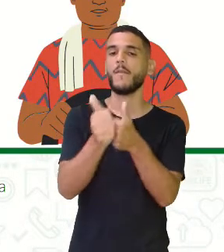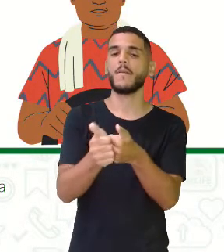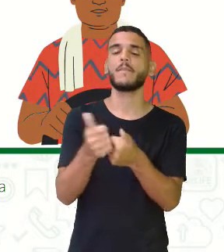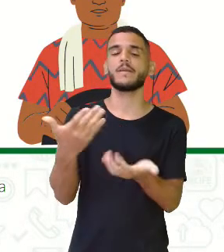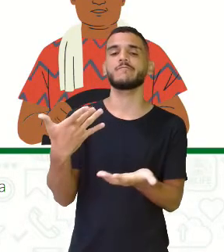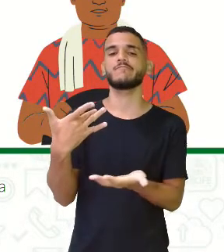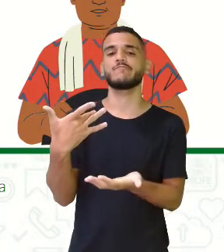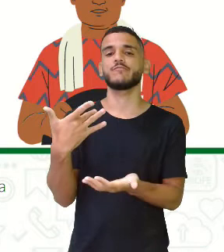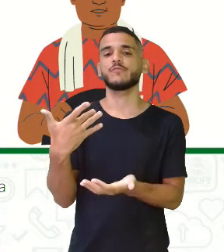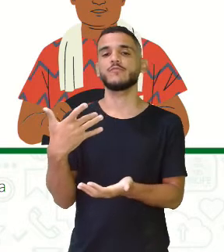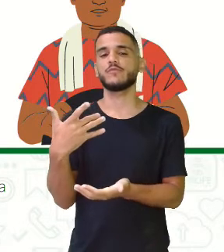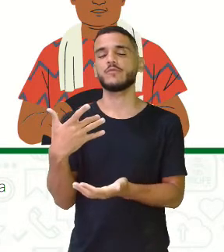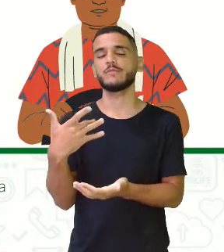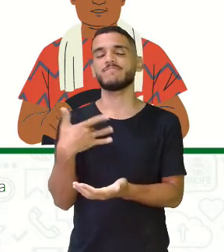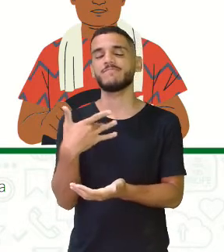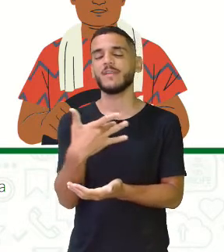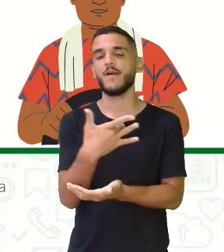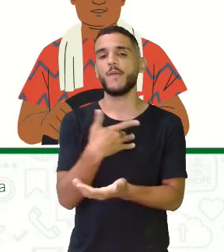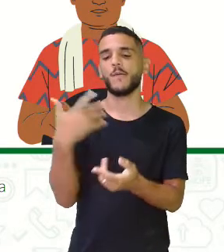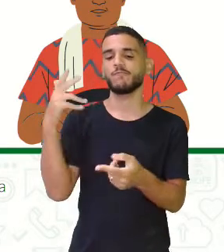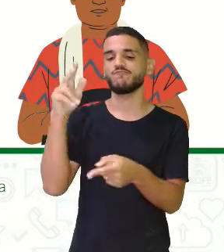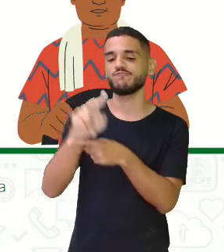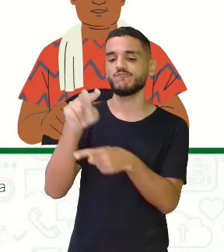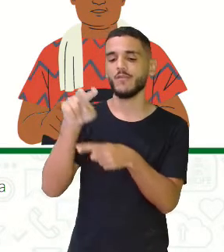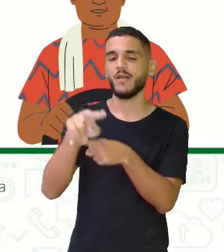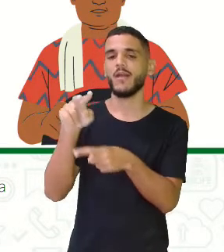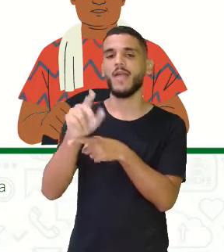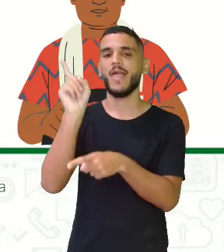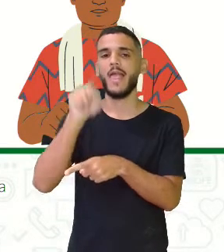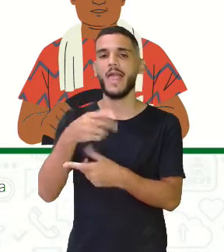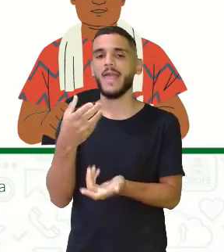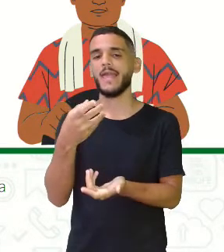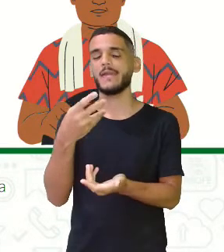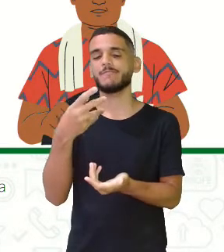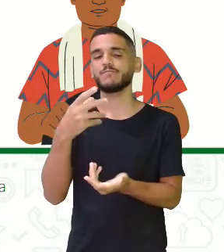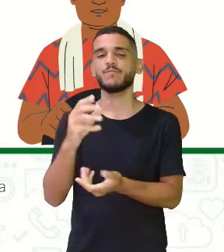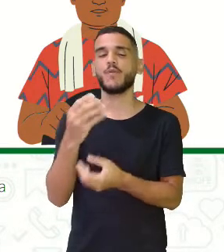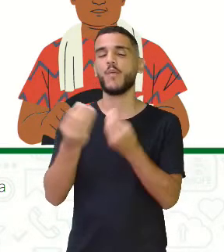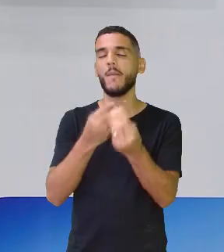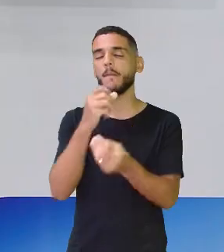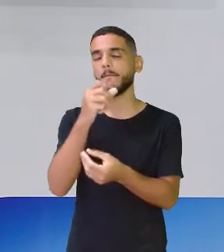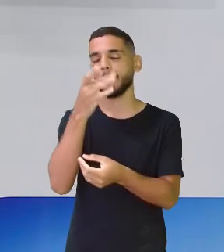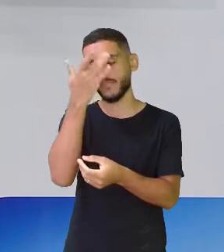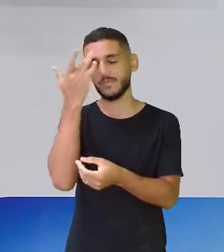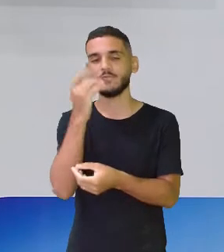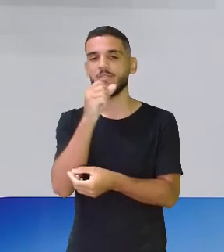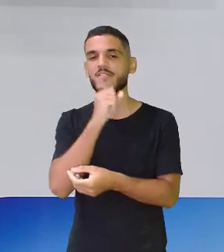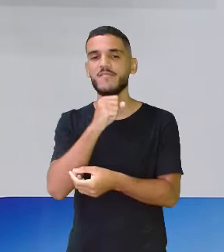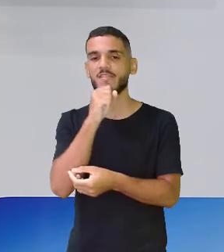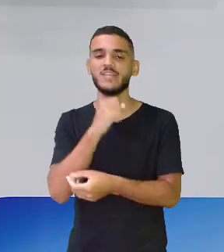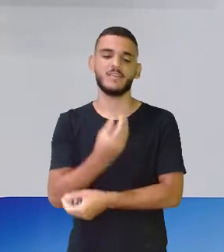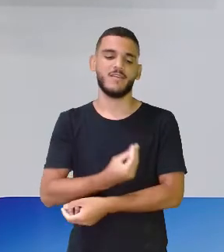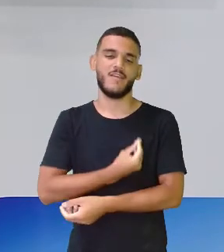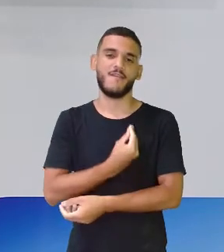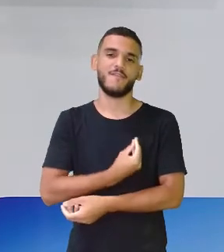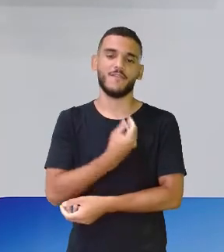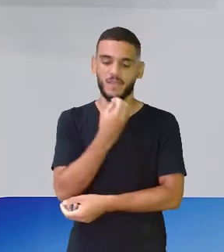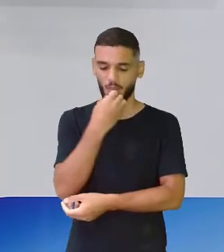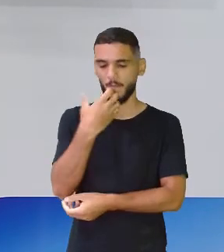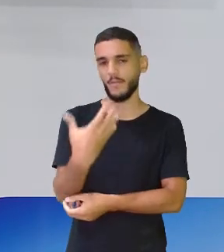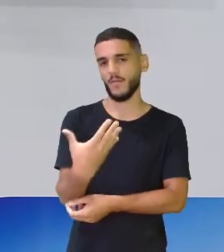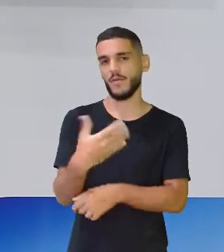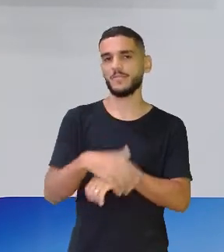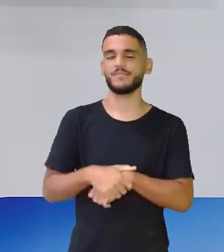saúde preventivo são o caminho para o envelhecimento com qualidade de vida. Gente, muito importante. Mesmo não